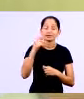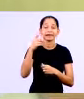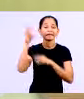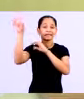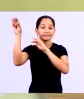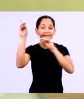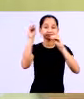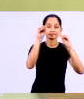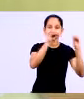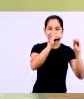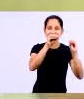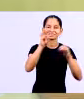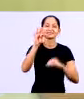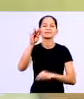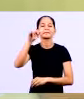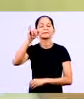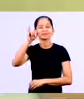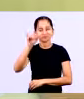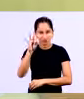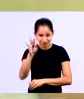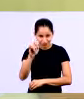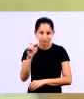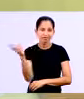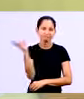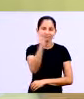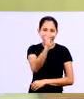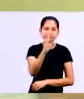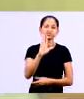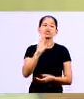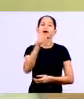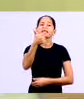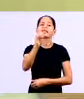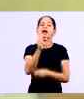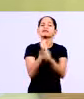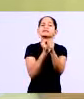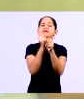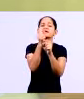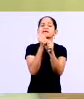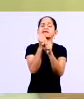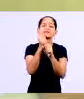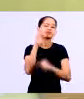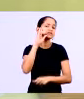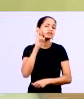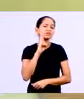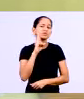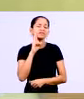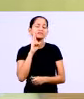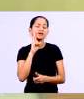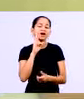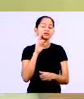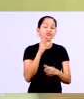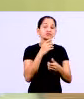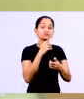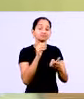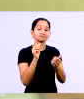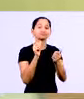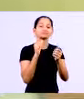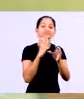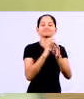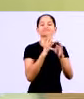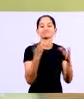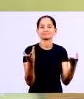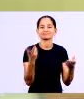do Mato Grosso há 10 anos. Aí ela já se adaptou ao jeito de falar, mas ela estranhou no começo, né? Isso.